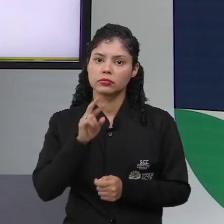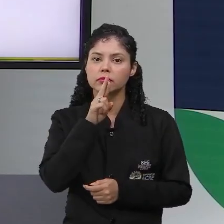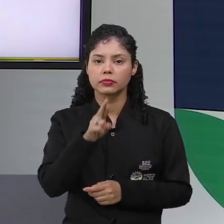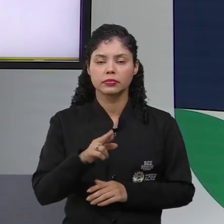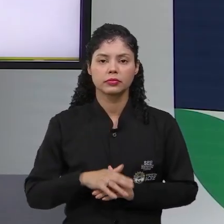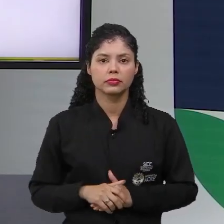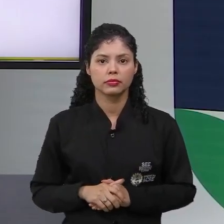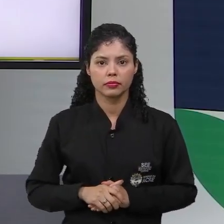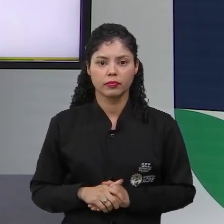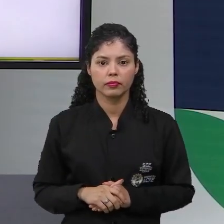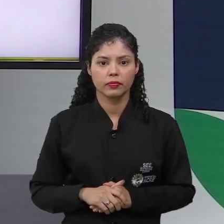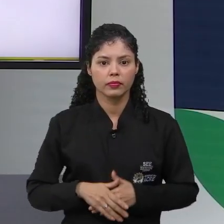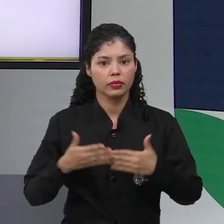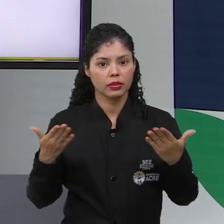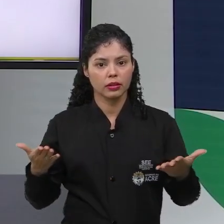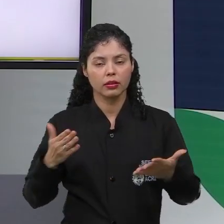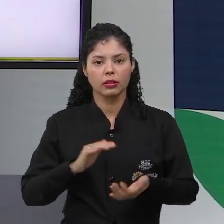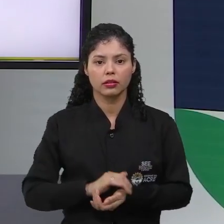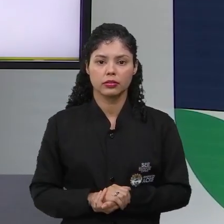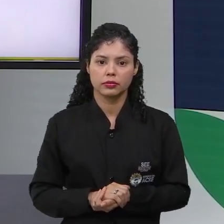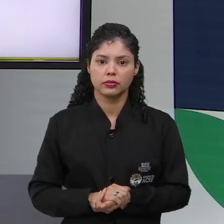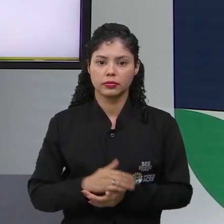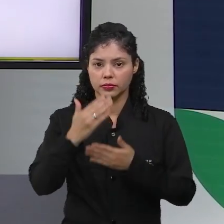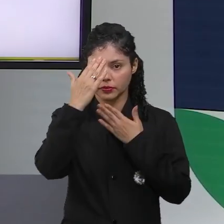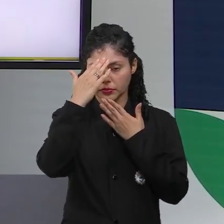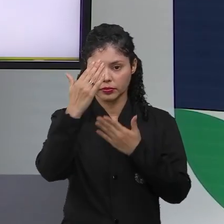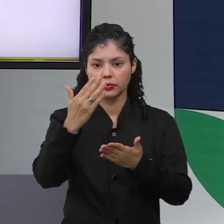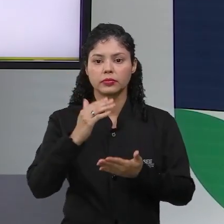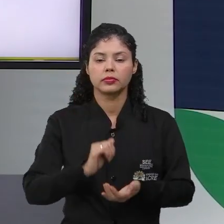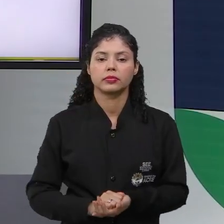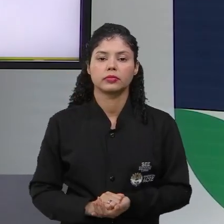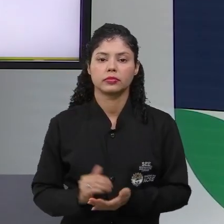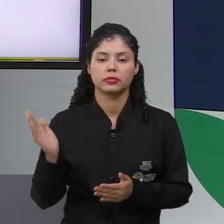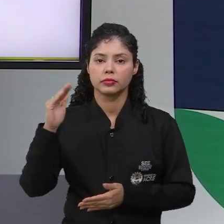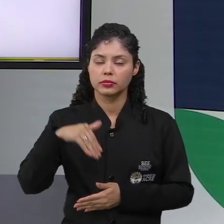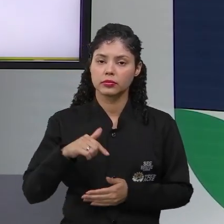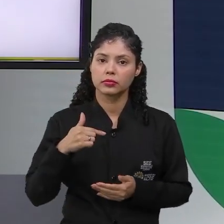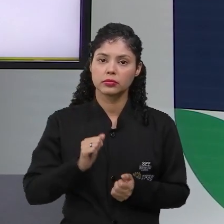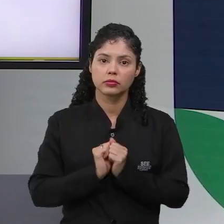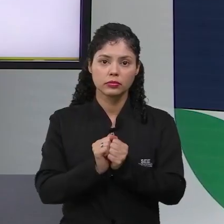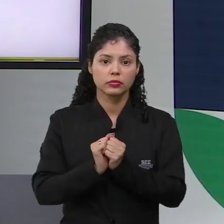contas. Pois bem, eu agradeço por você ter ficado aqui